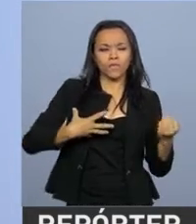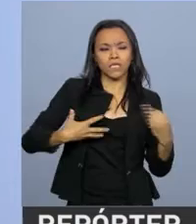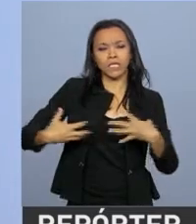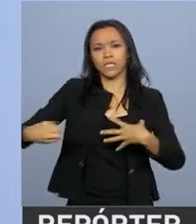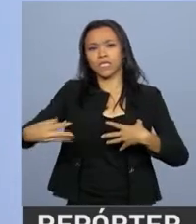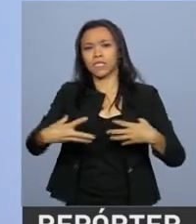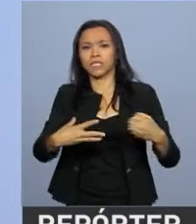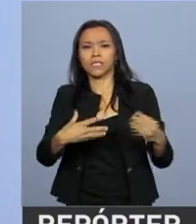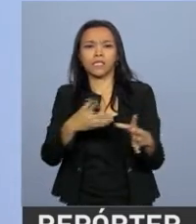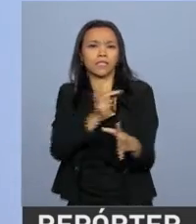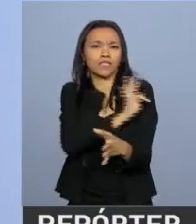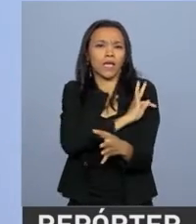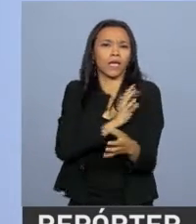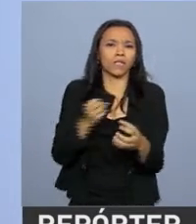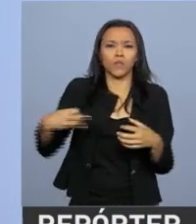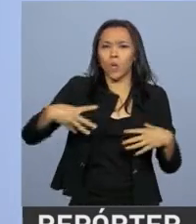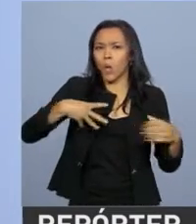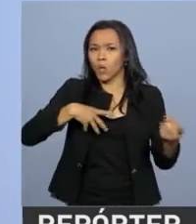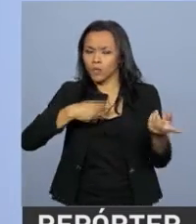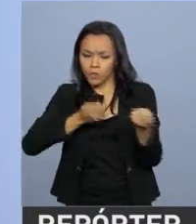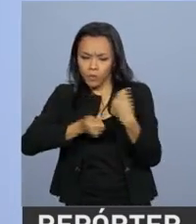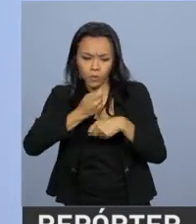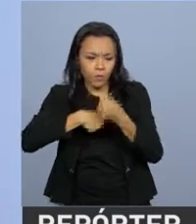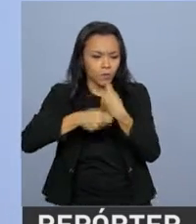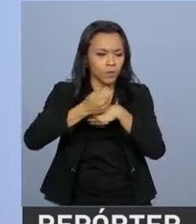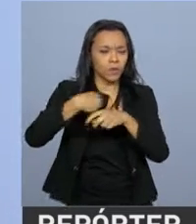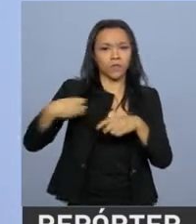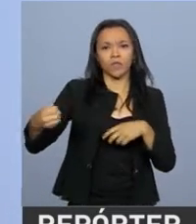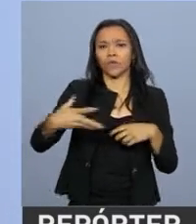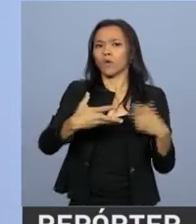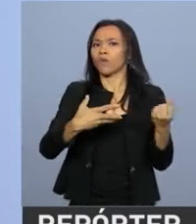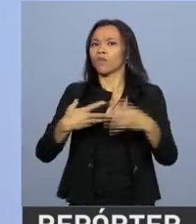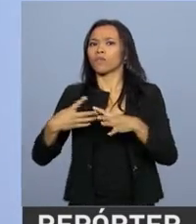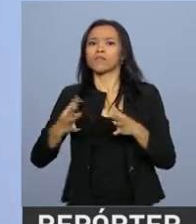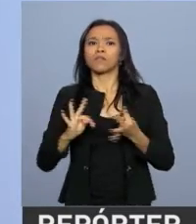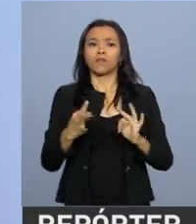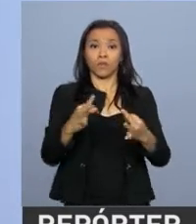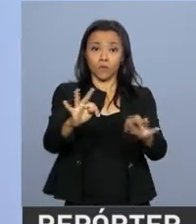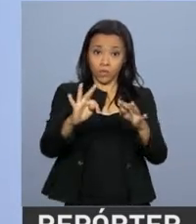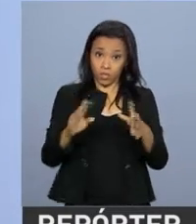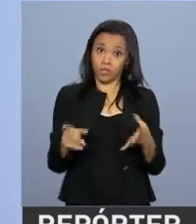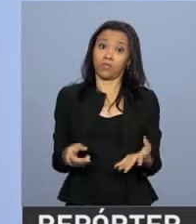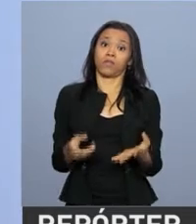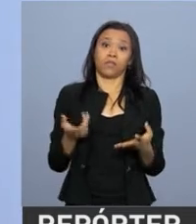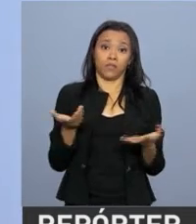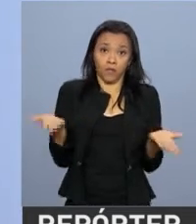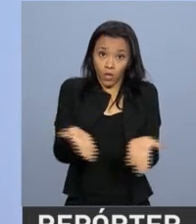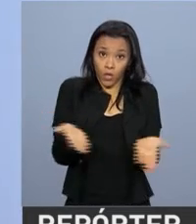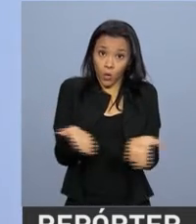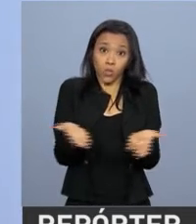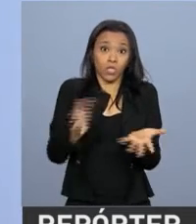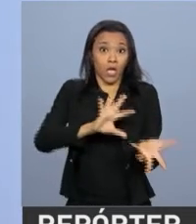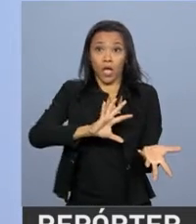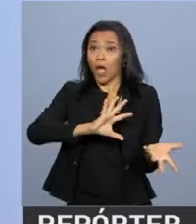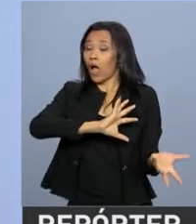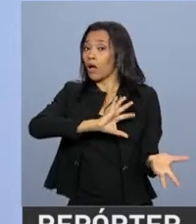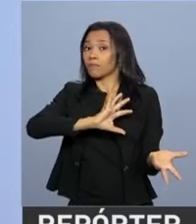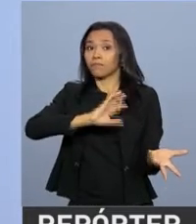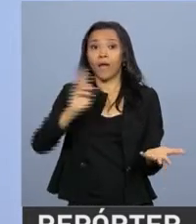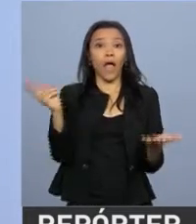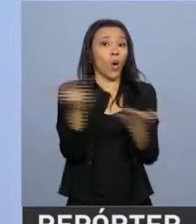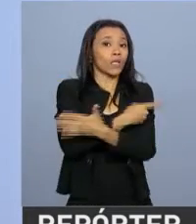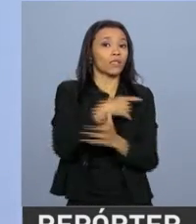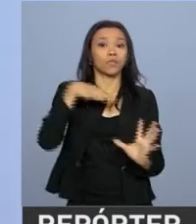técnicas, novos negócios, novas tecnologias. A revolução que hoje se dá no mundo,